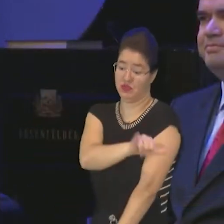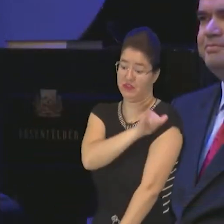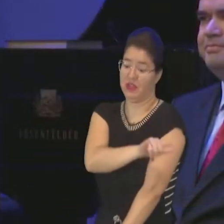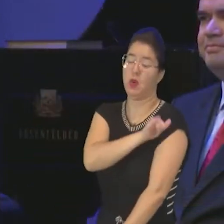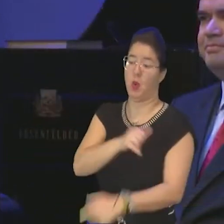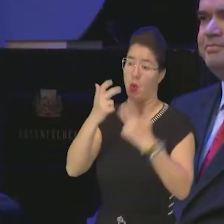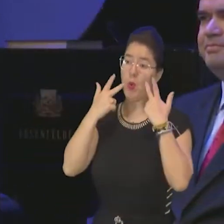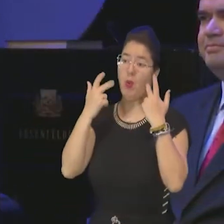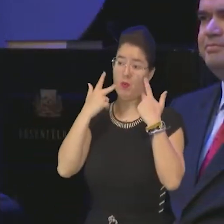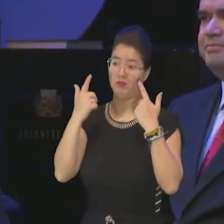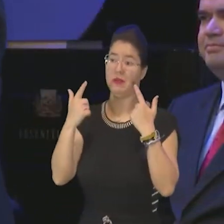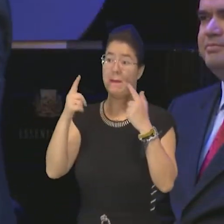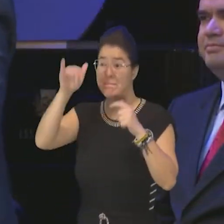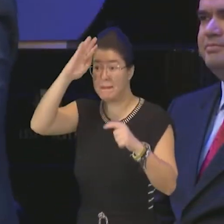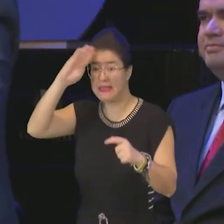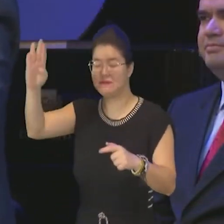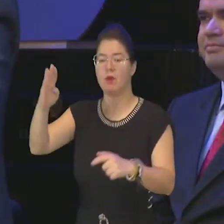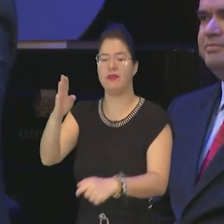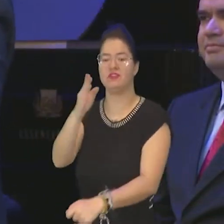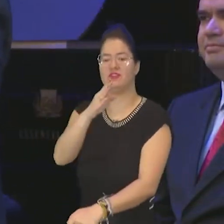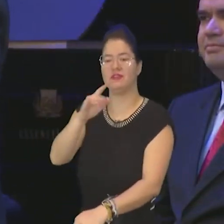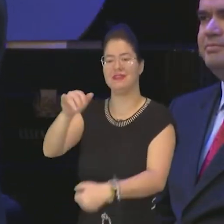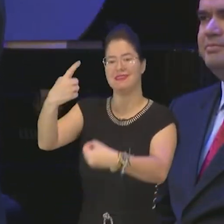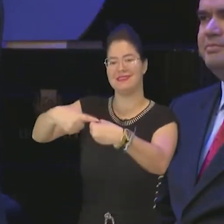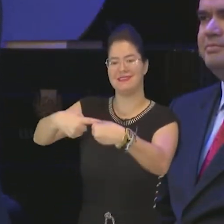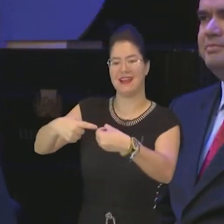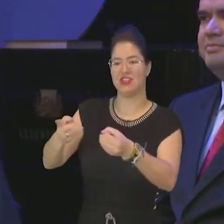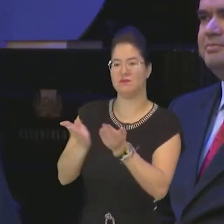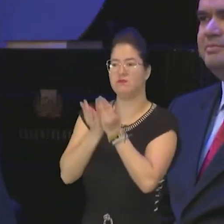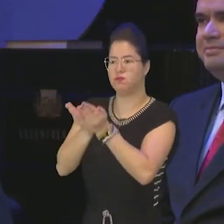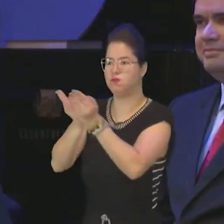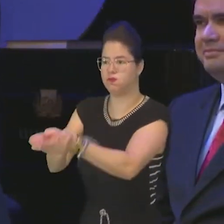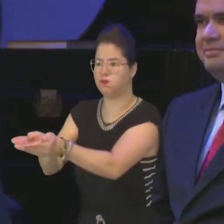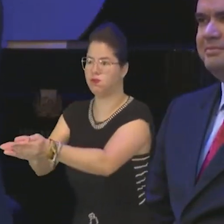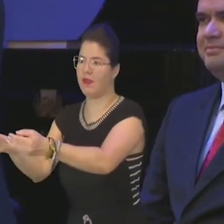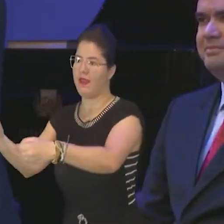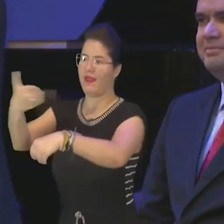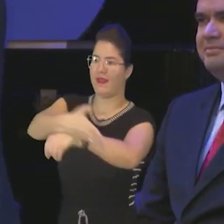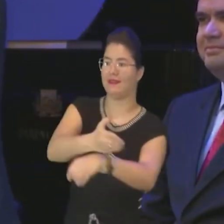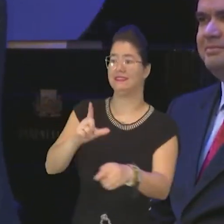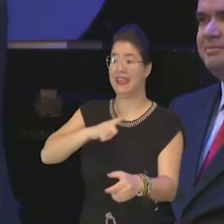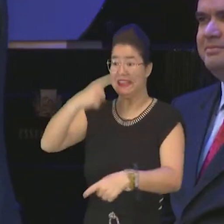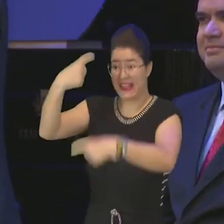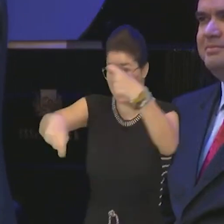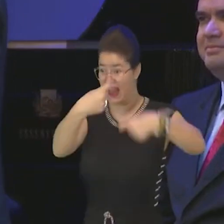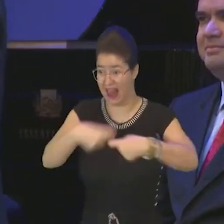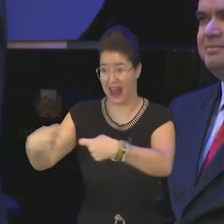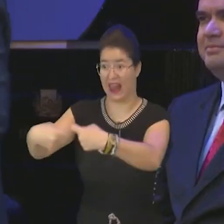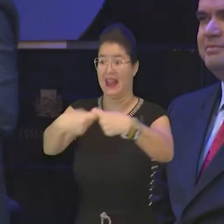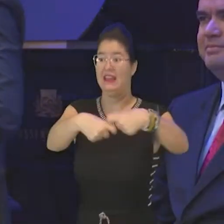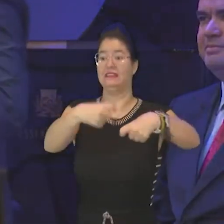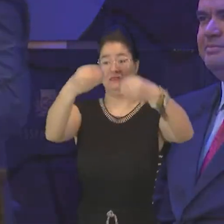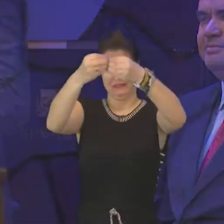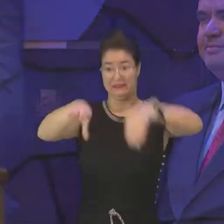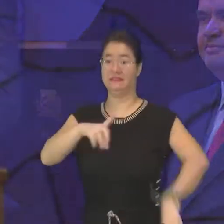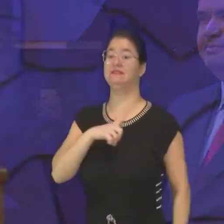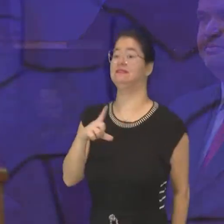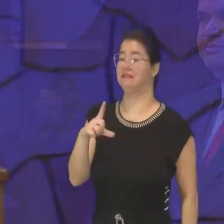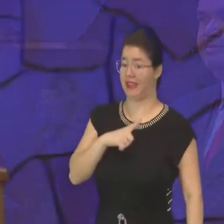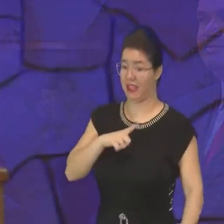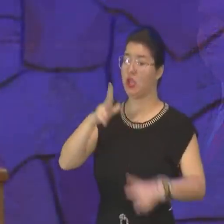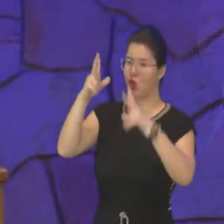nas cidades portuárias. Então Paulo nos traz estas perguntas, não com o